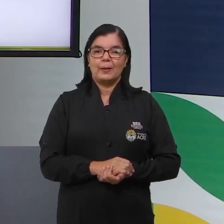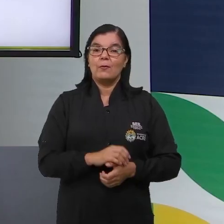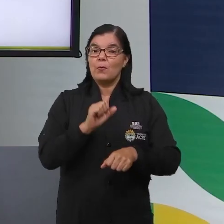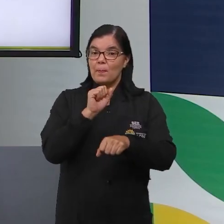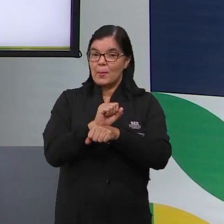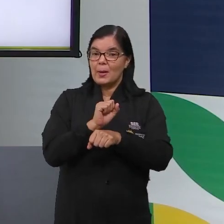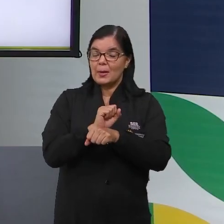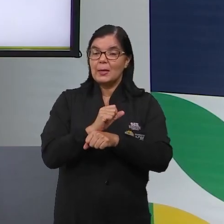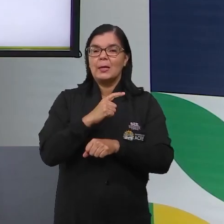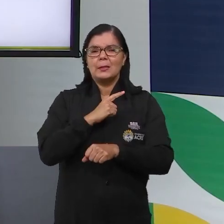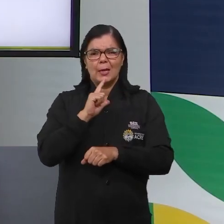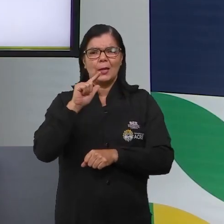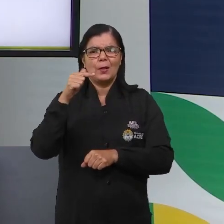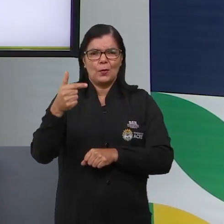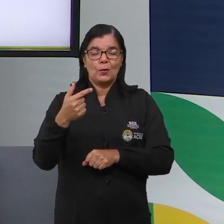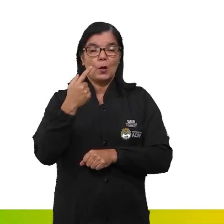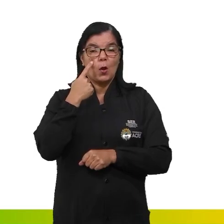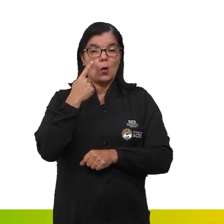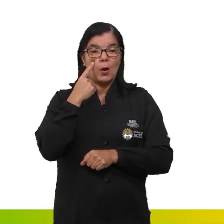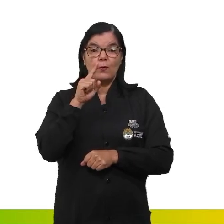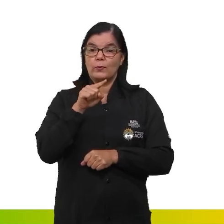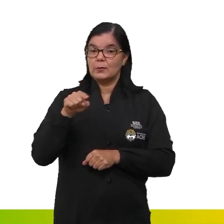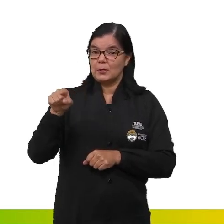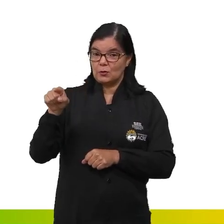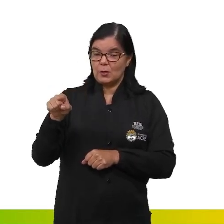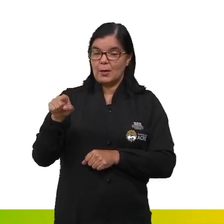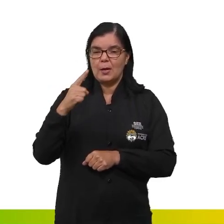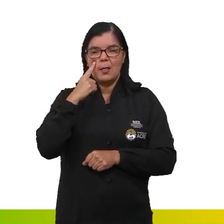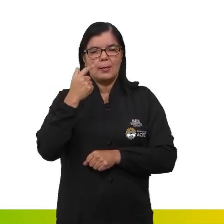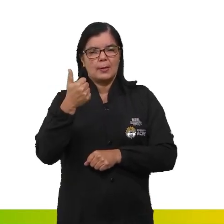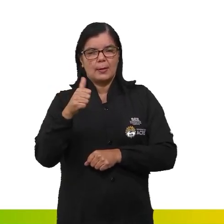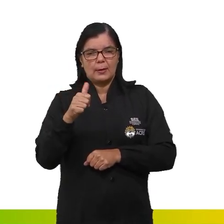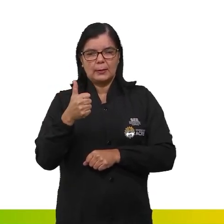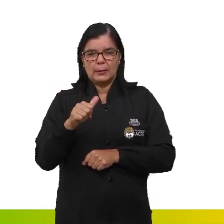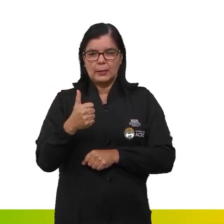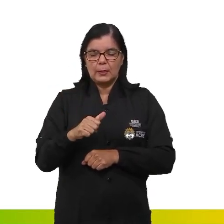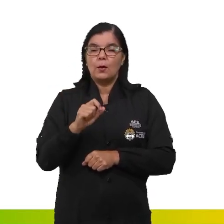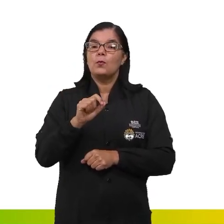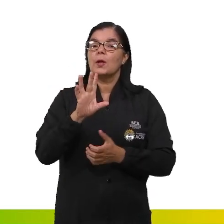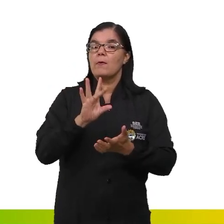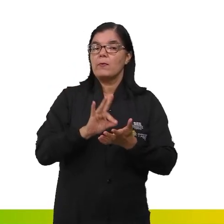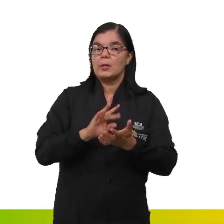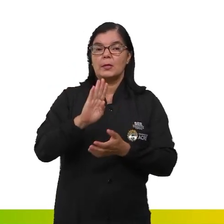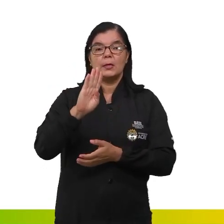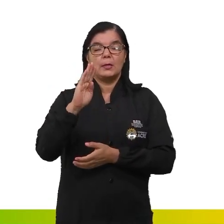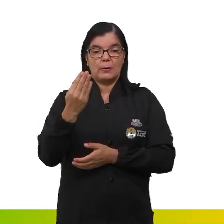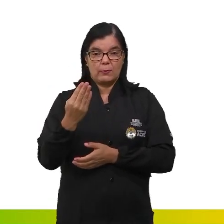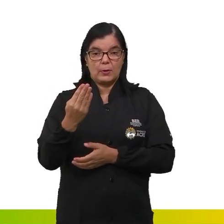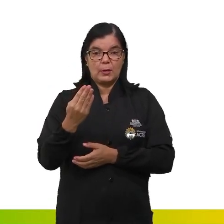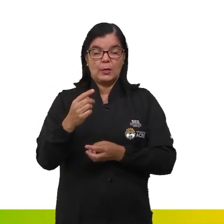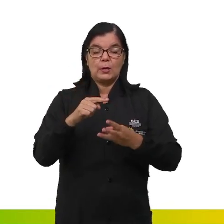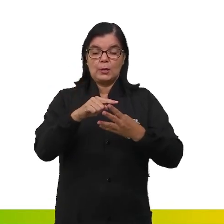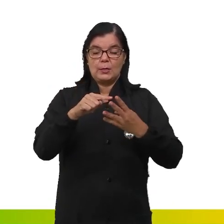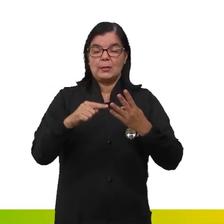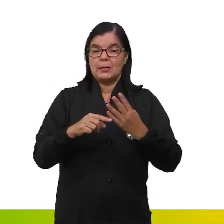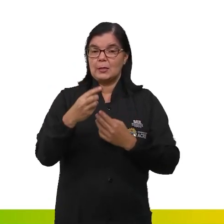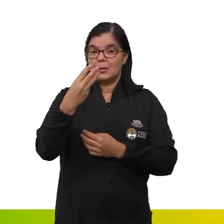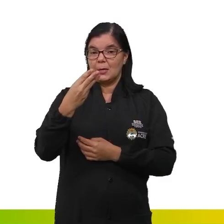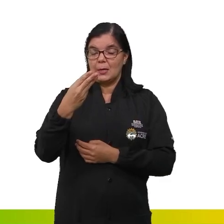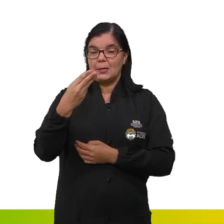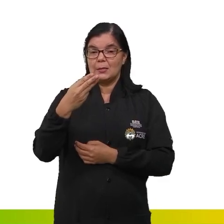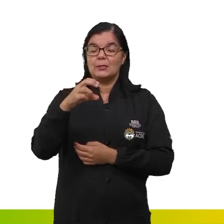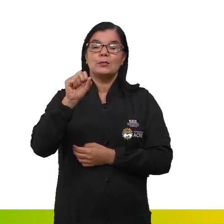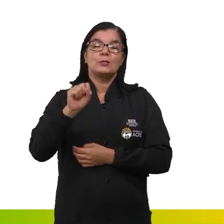aqui. Tem essa questão? Falta lá na tela. Eu vou deixar você fazer uma análise, verificar o que é verdadeiro ou falso. Vou dar 3 segundos,